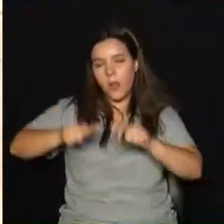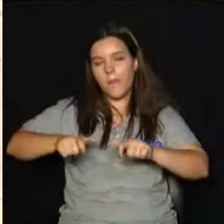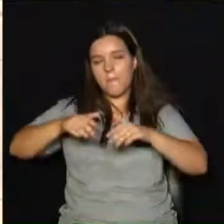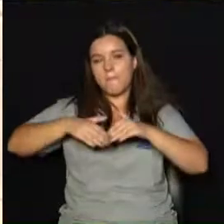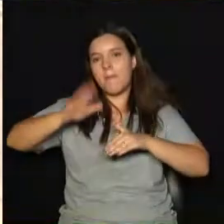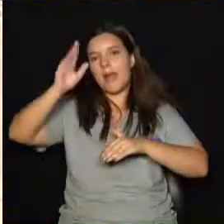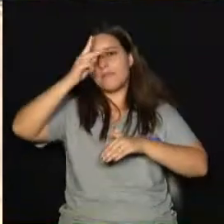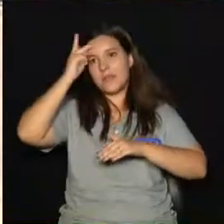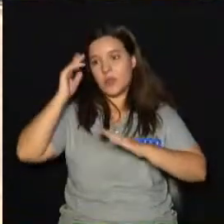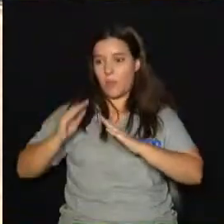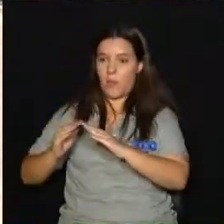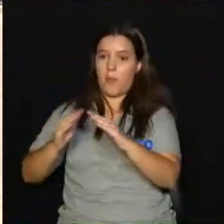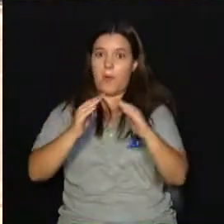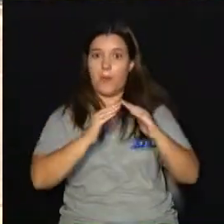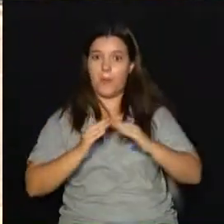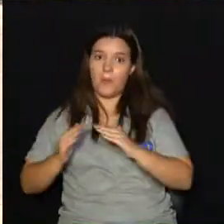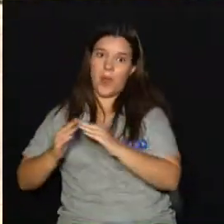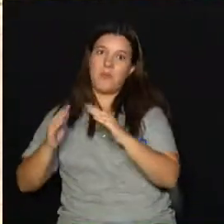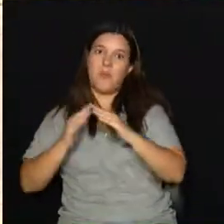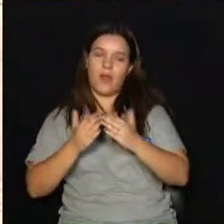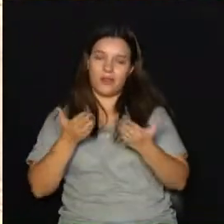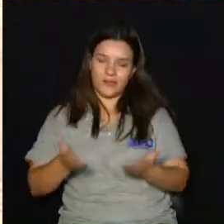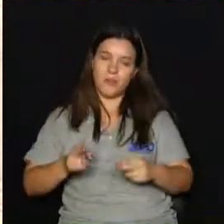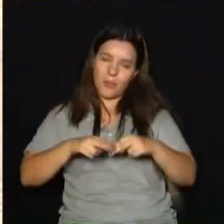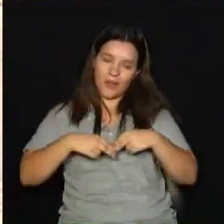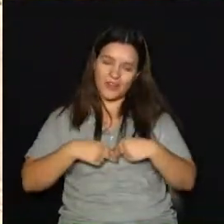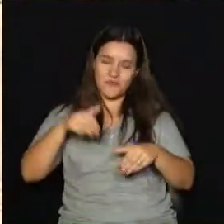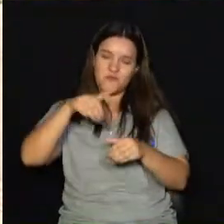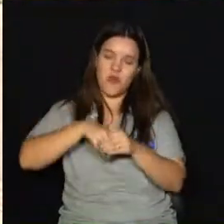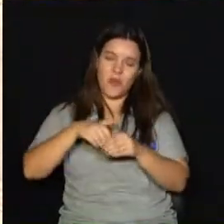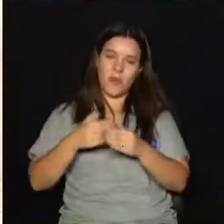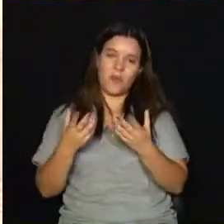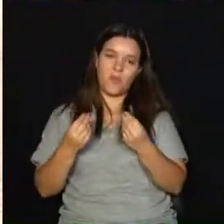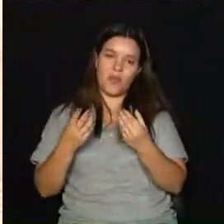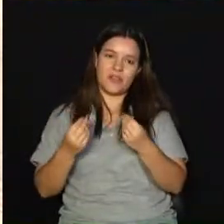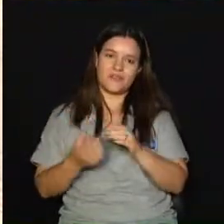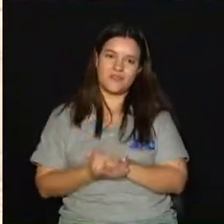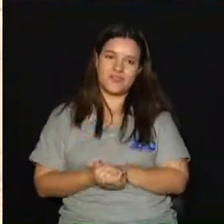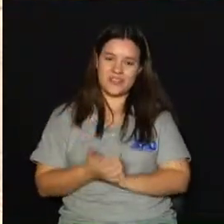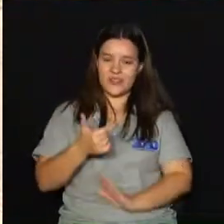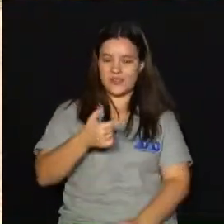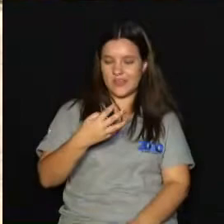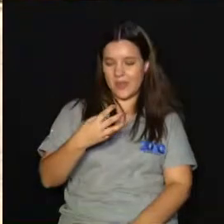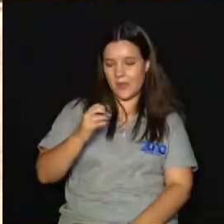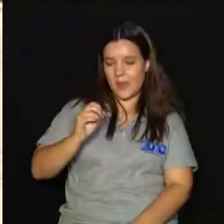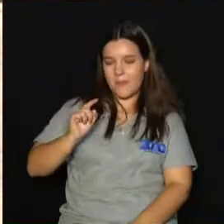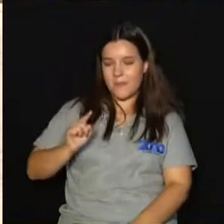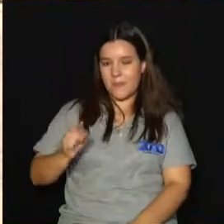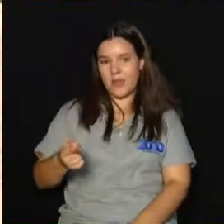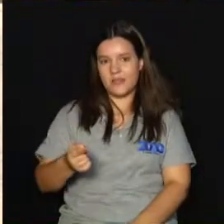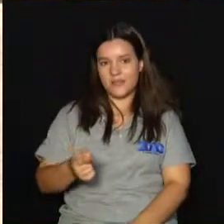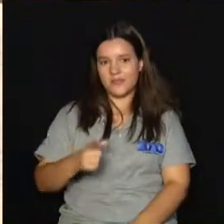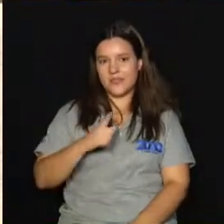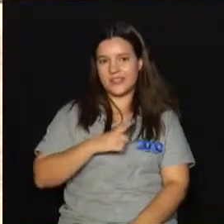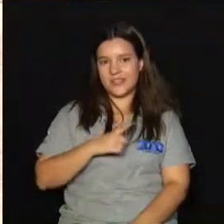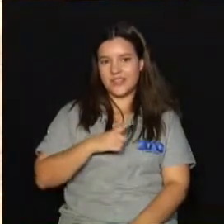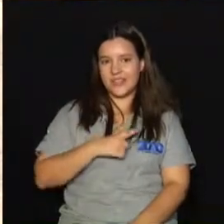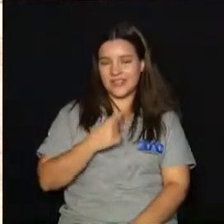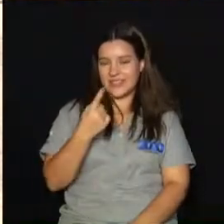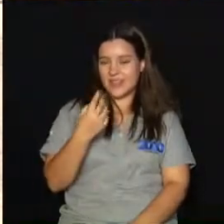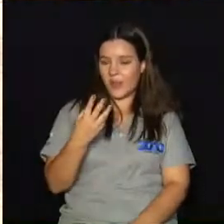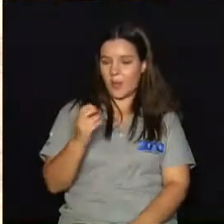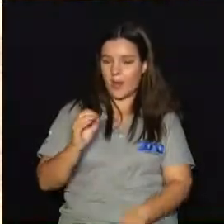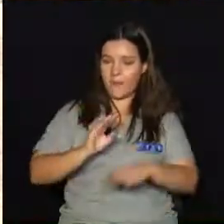mais populosos da cidade de Campinas. São cerca de 240 mil habitantes, divididos em 140